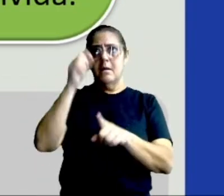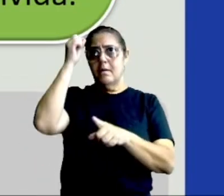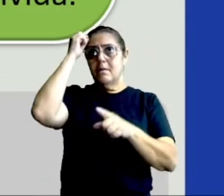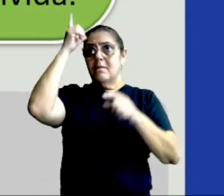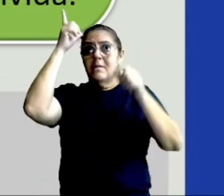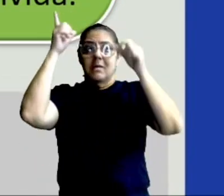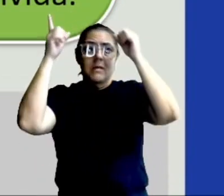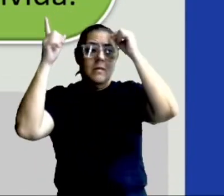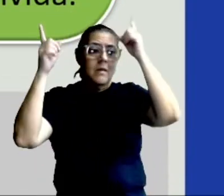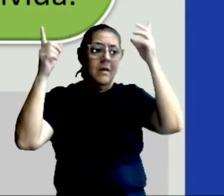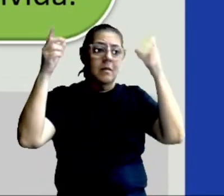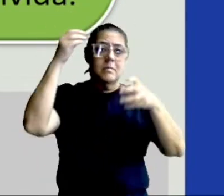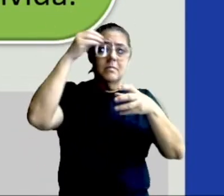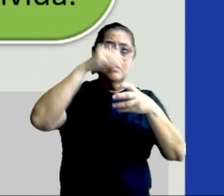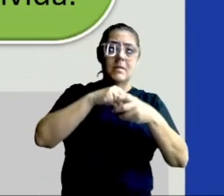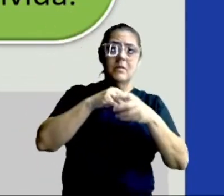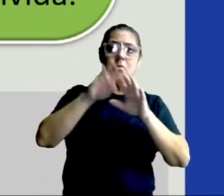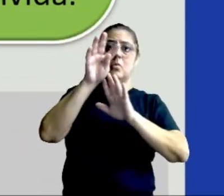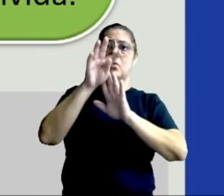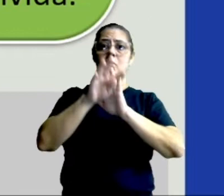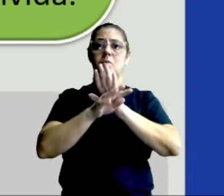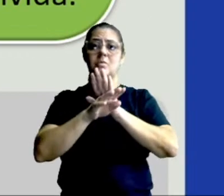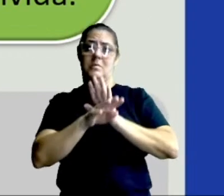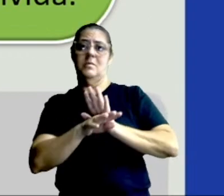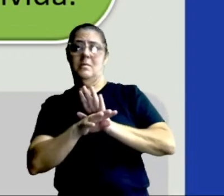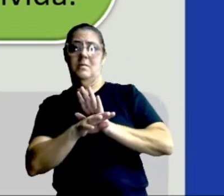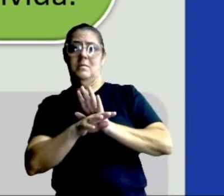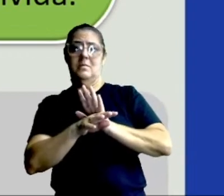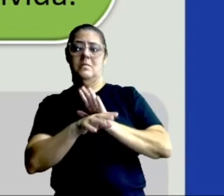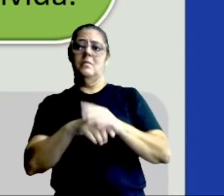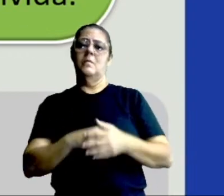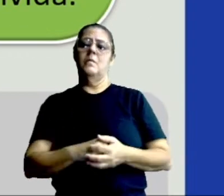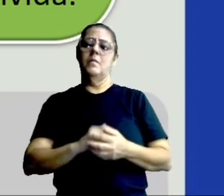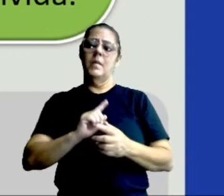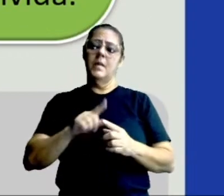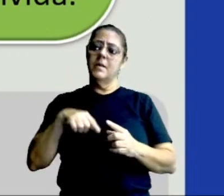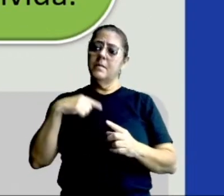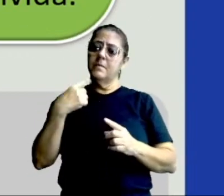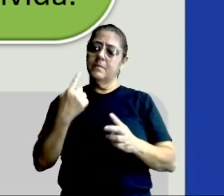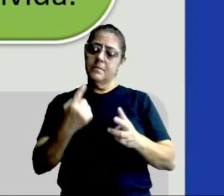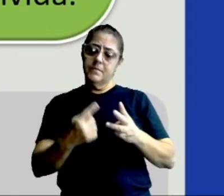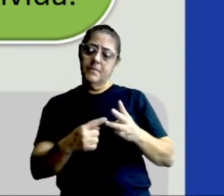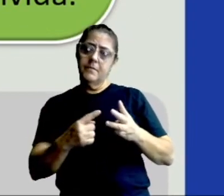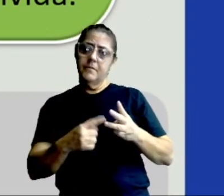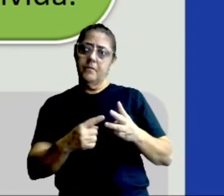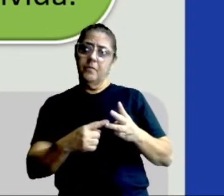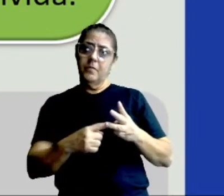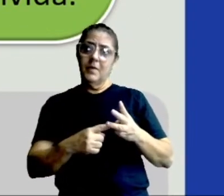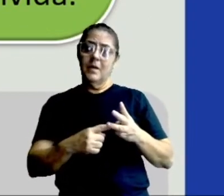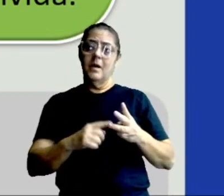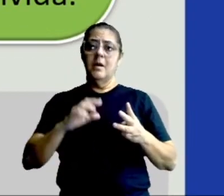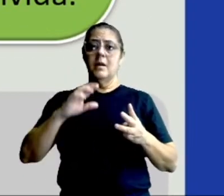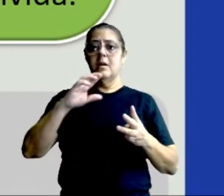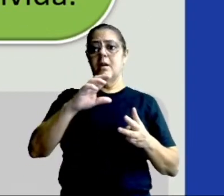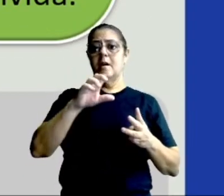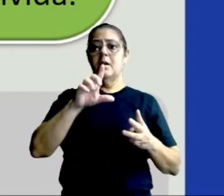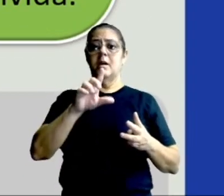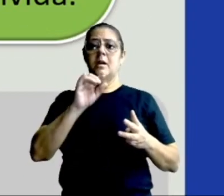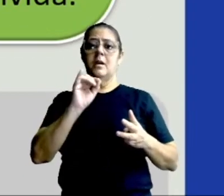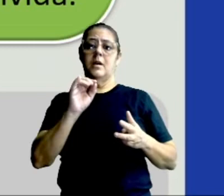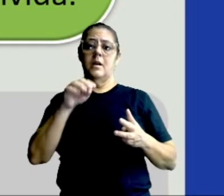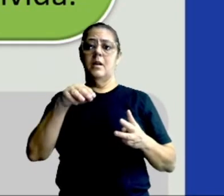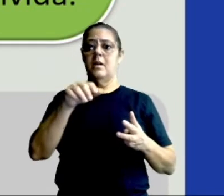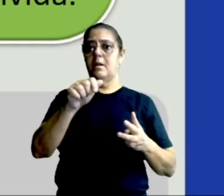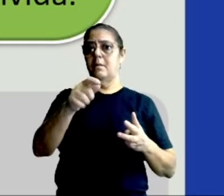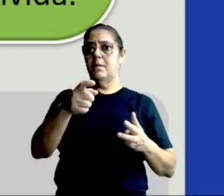ideias para colocar ali um conflito dentro daquela situação inicial em seguida chega a parte do clima e é aquela